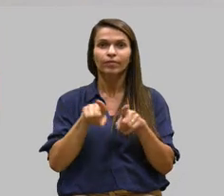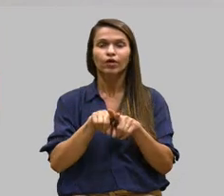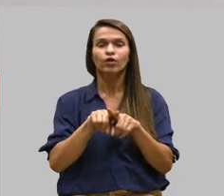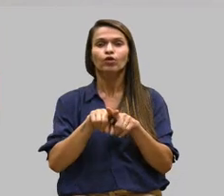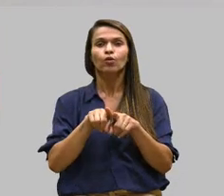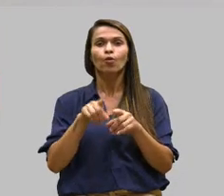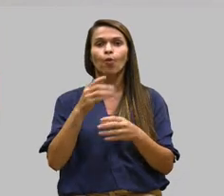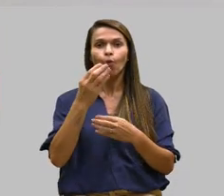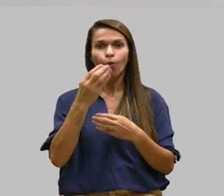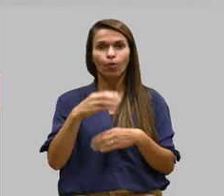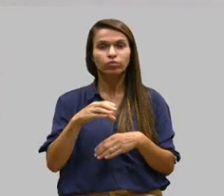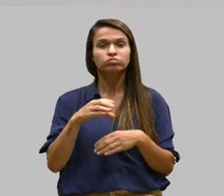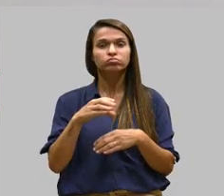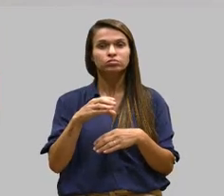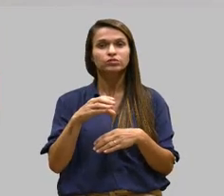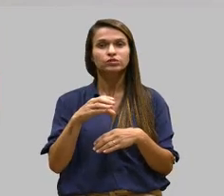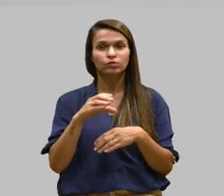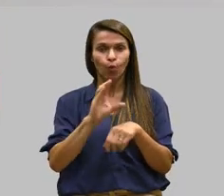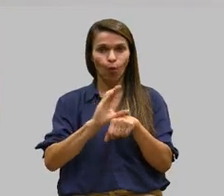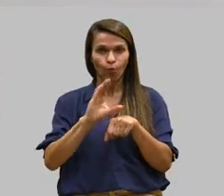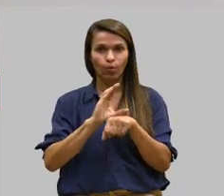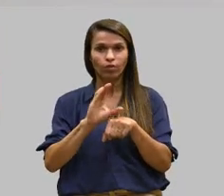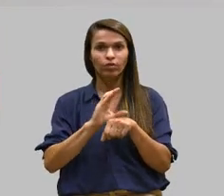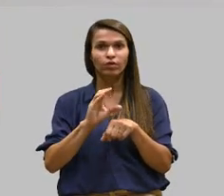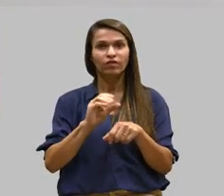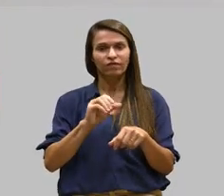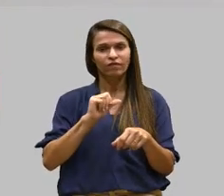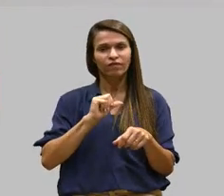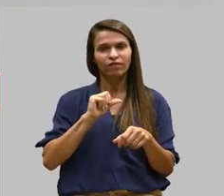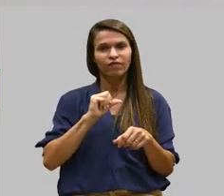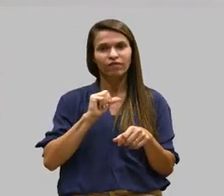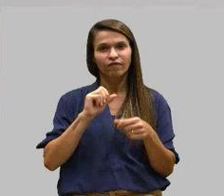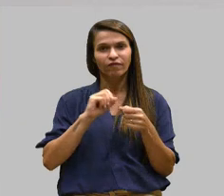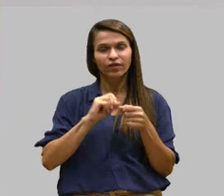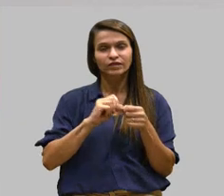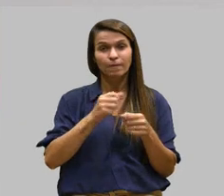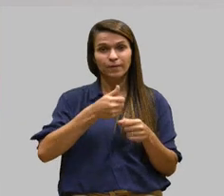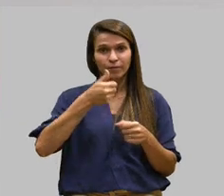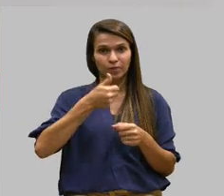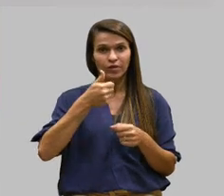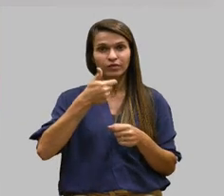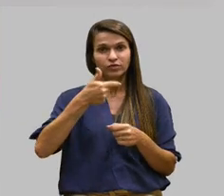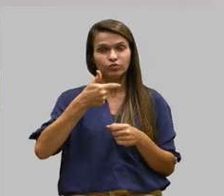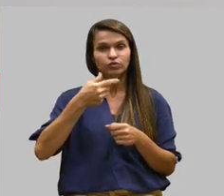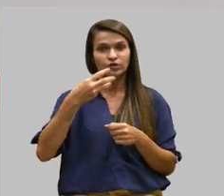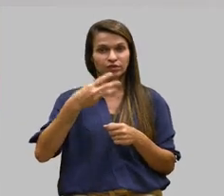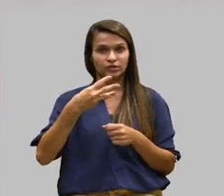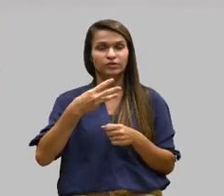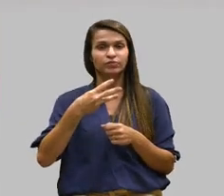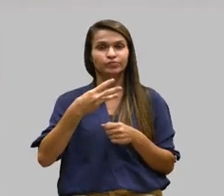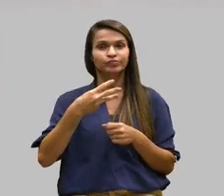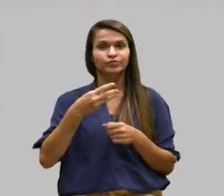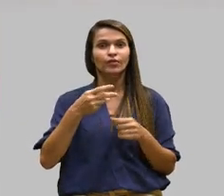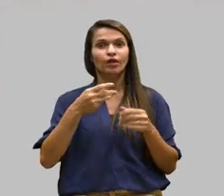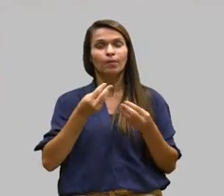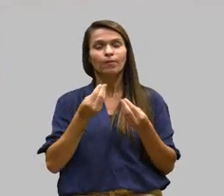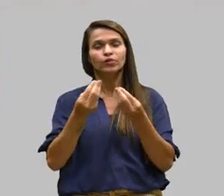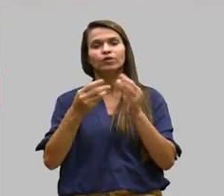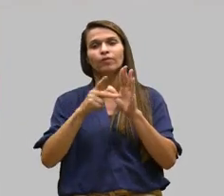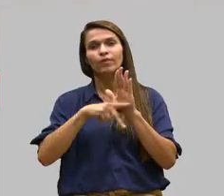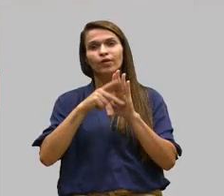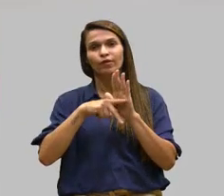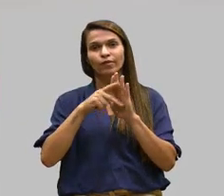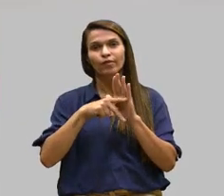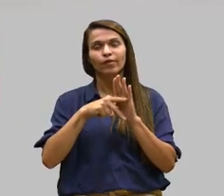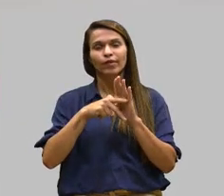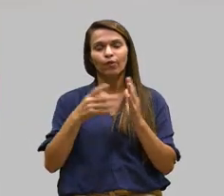foi feito uma parceria com a gente fazia primeiro segundo e terceiro setor né a gente levava o projeto para profissionalizar os meninos com